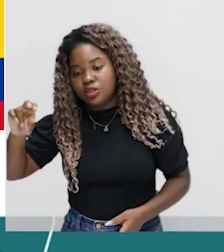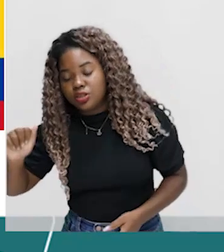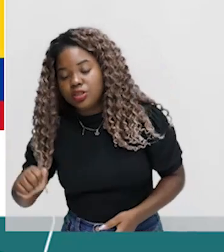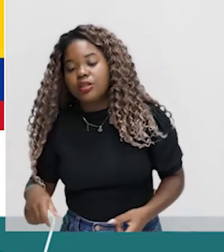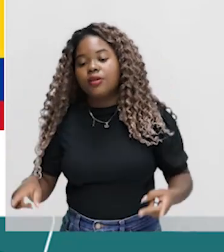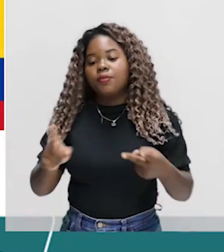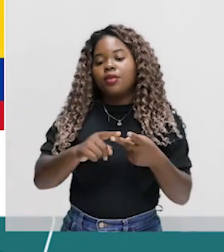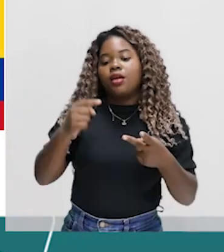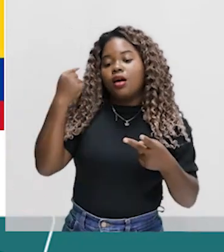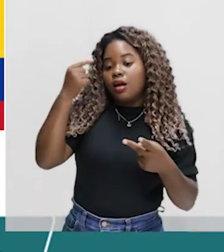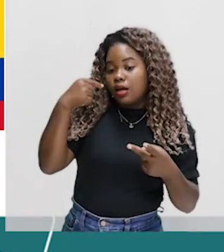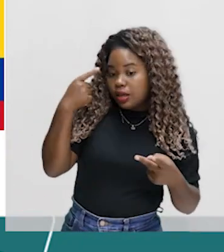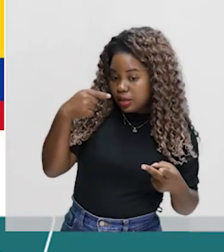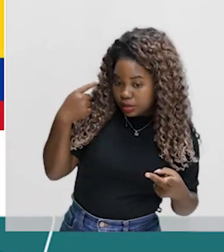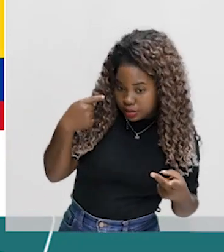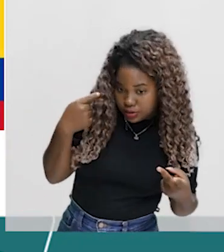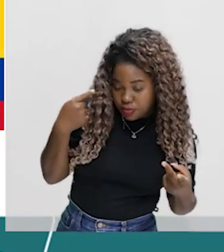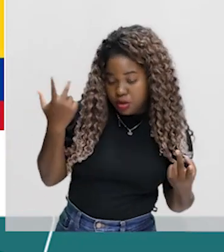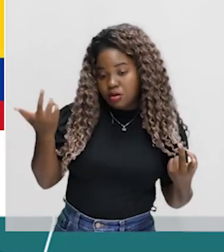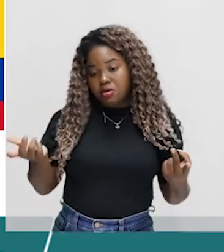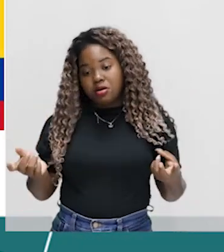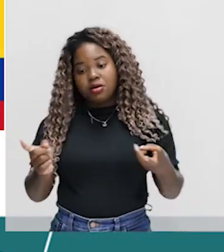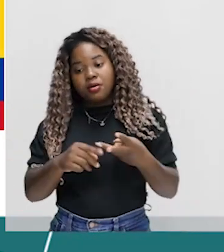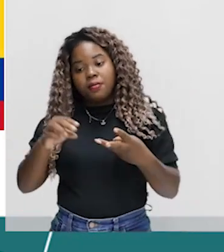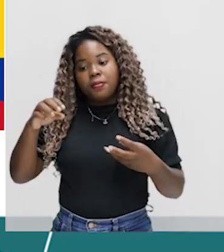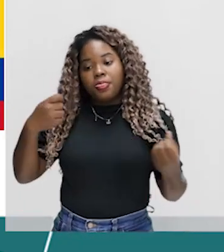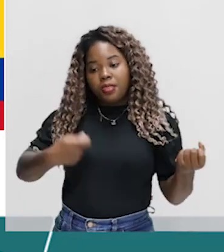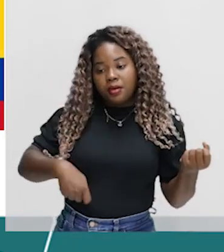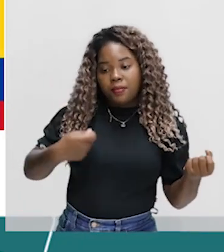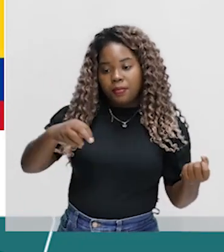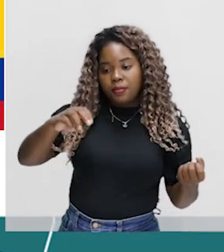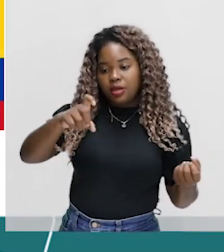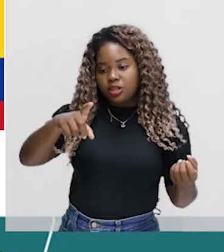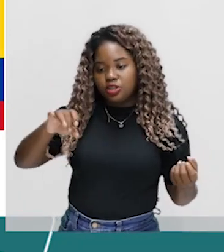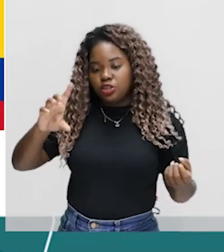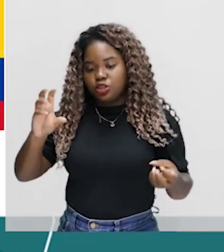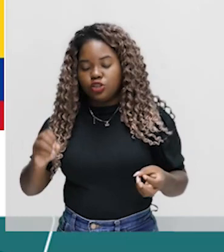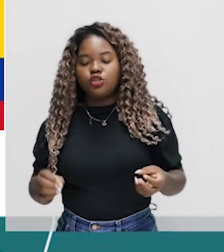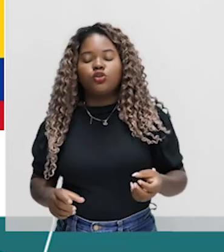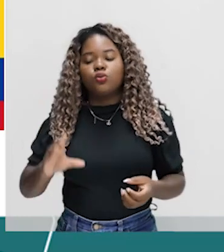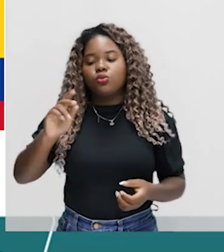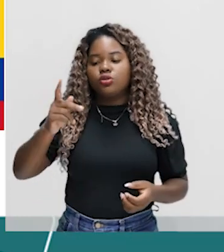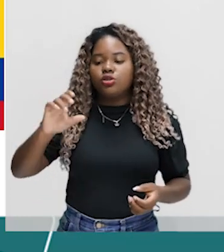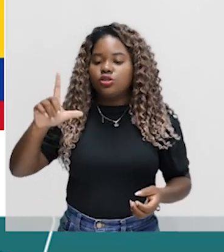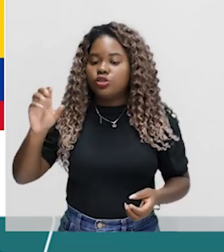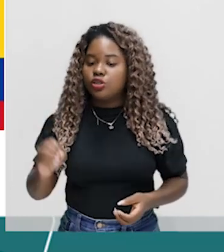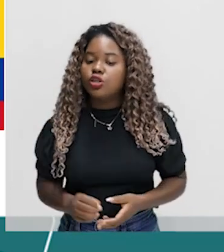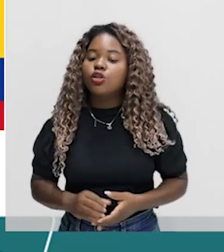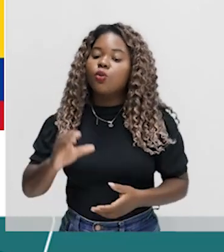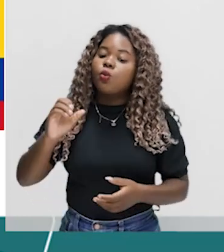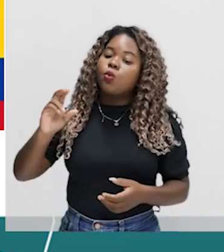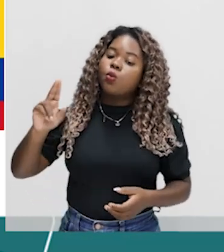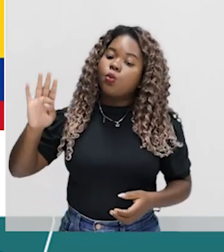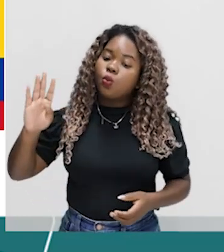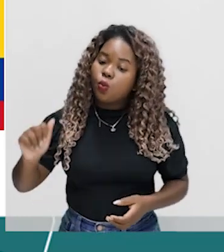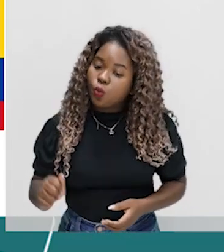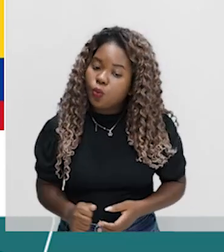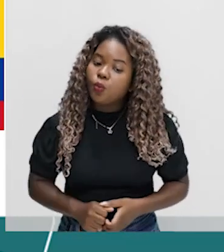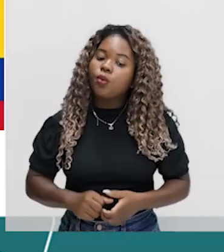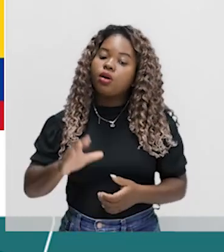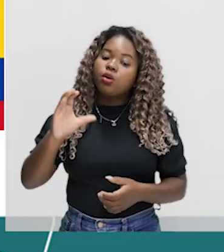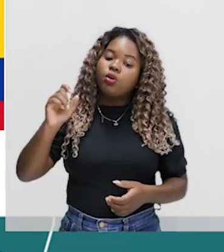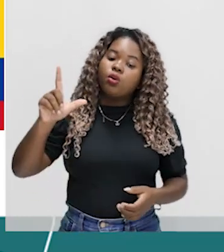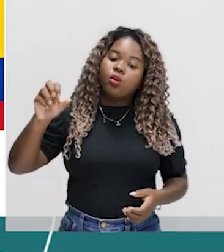que não é tão vizinha, né, do outro lado do continente, o México, o Chile, Cuba e Colômbia. Então, Argentina, México, Chile,